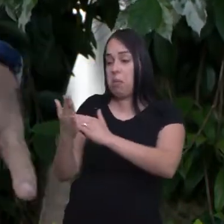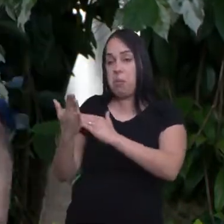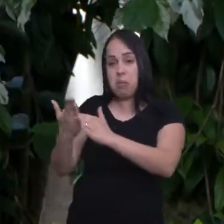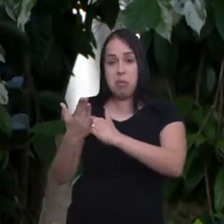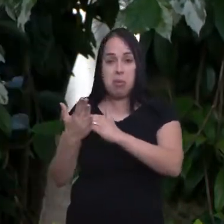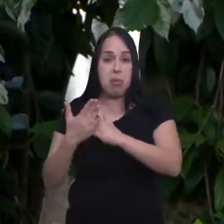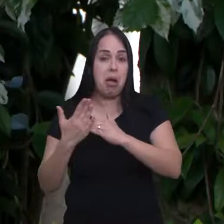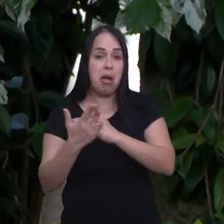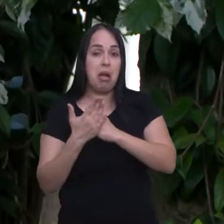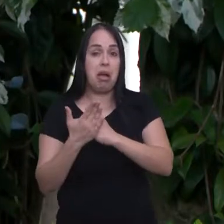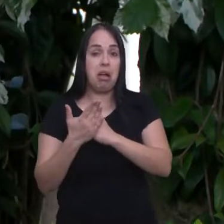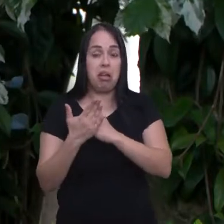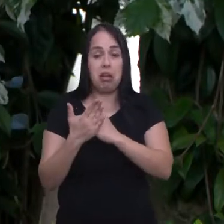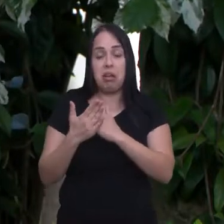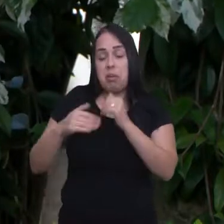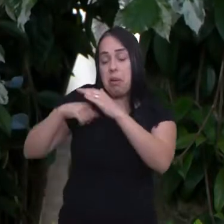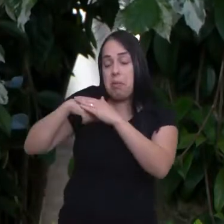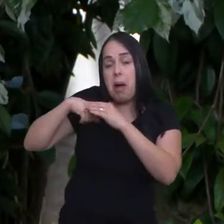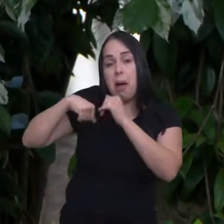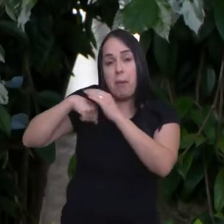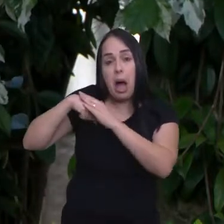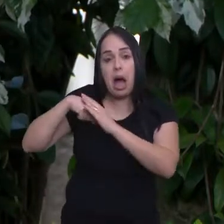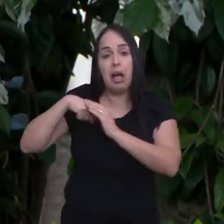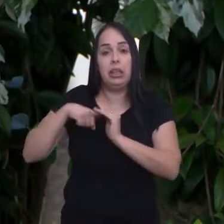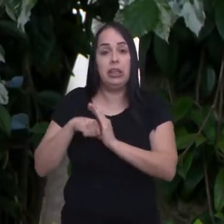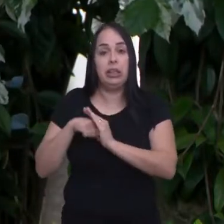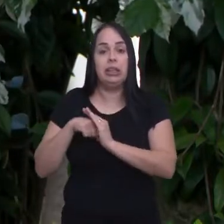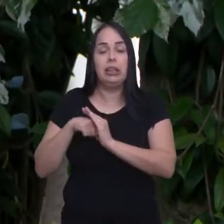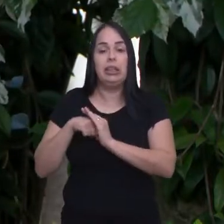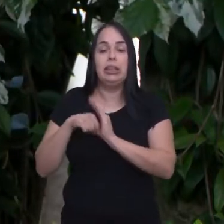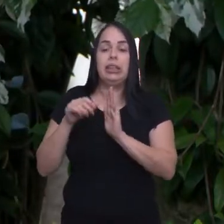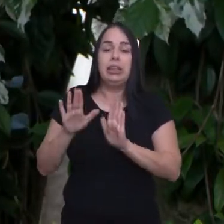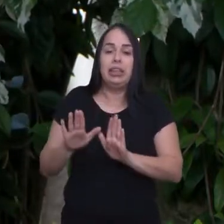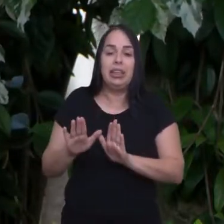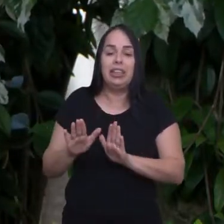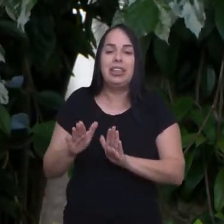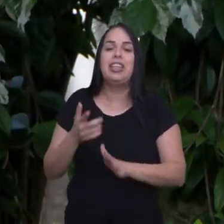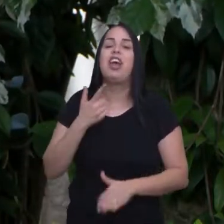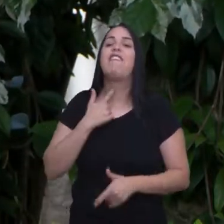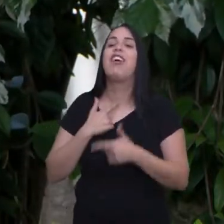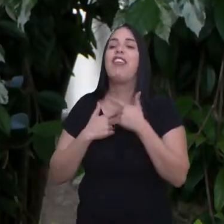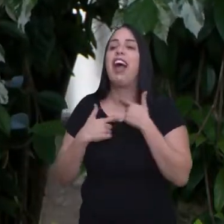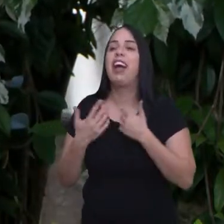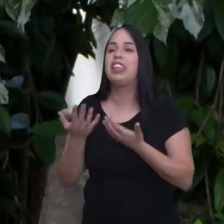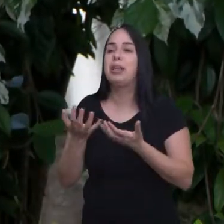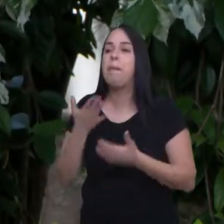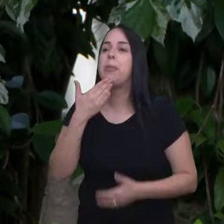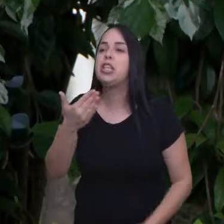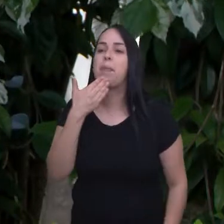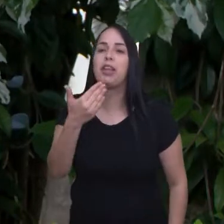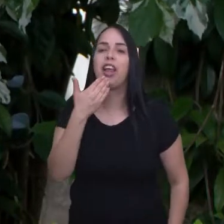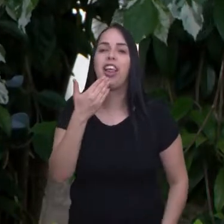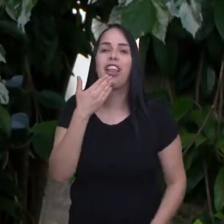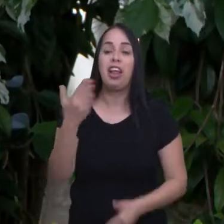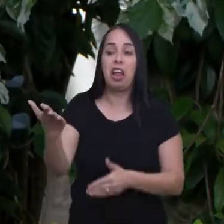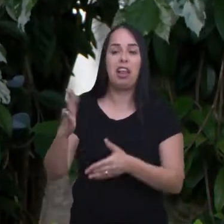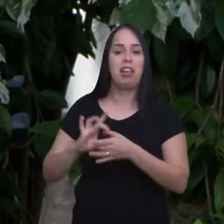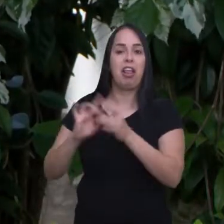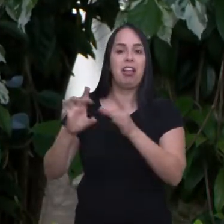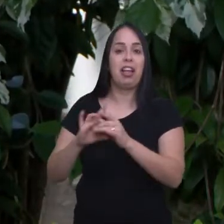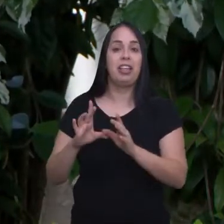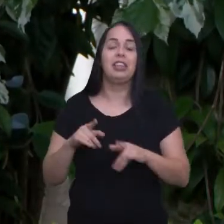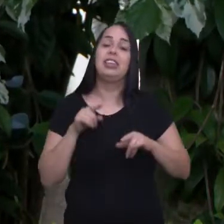veio querer me botar debaixo das suas asas e faziam as minhas vontades. E uma das coisas que